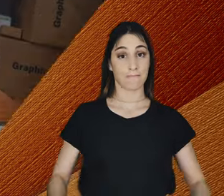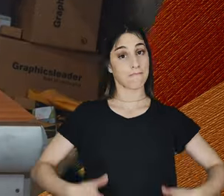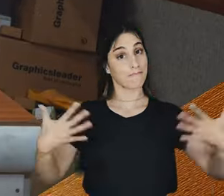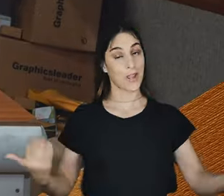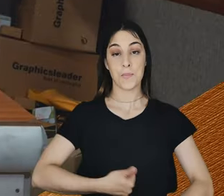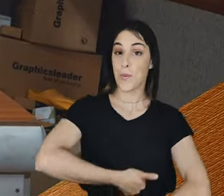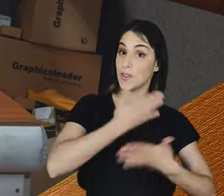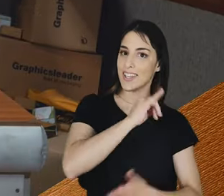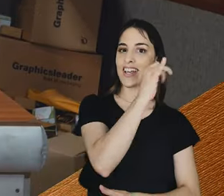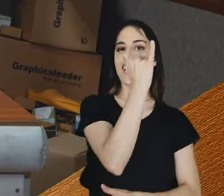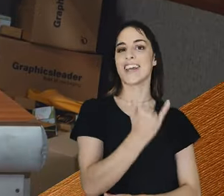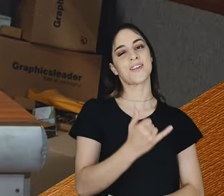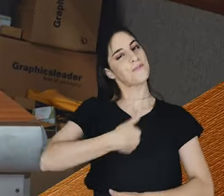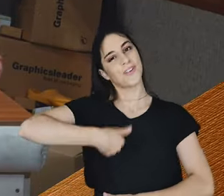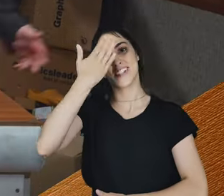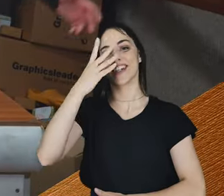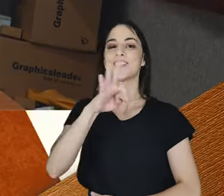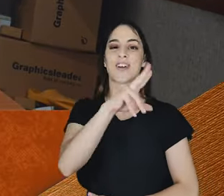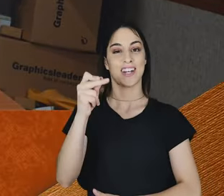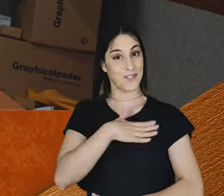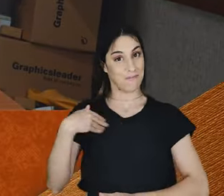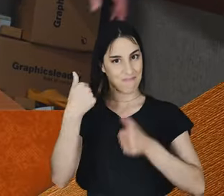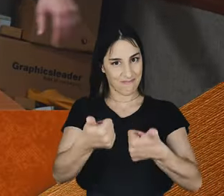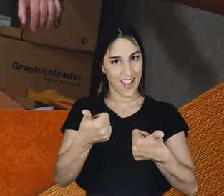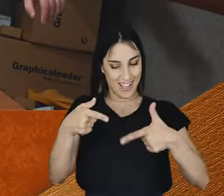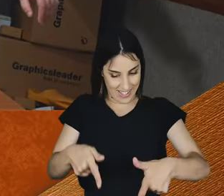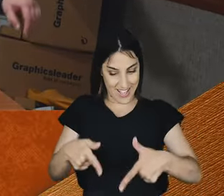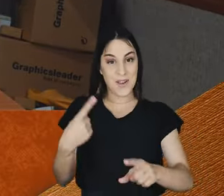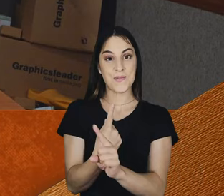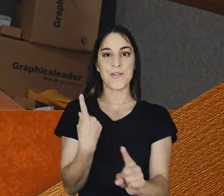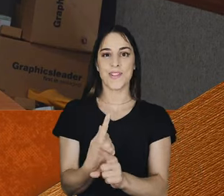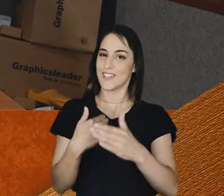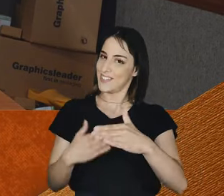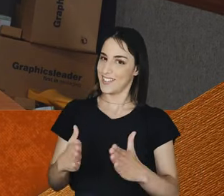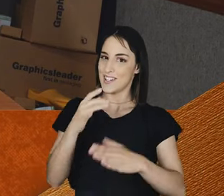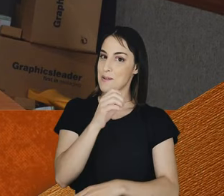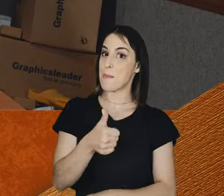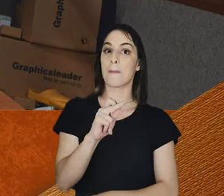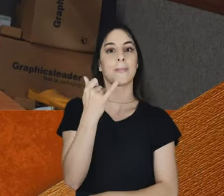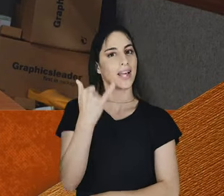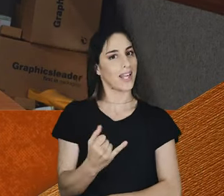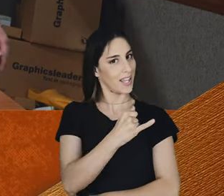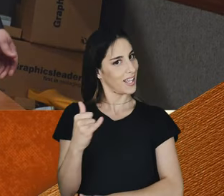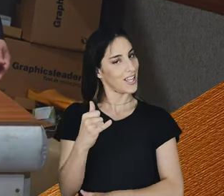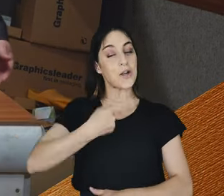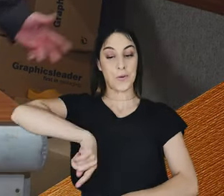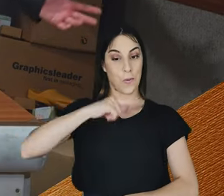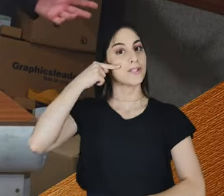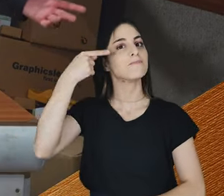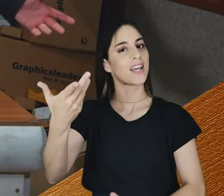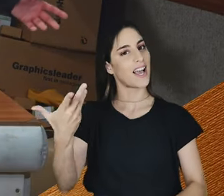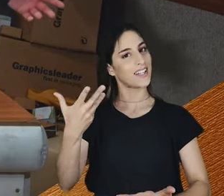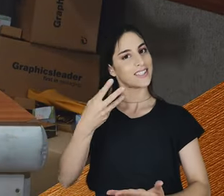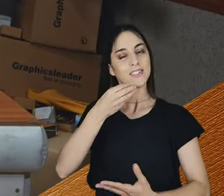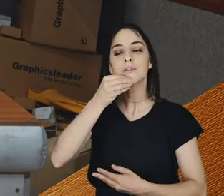Ora, muito bom dia. Bom dia, Joana, tudo bem? Mais um produto para Big, Joana, somos especiais ou não? Somos assim.